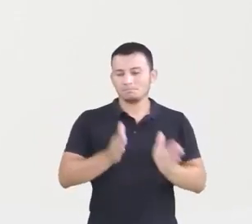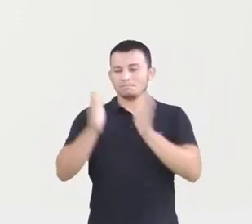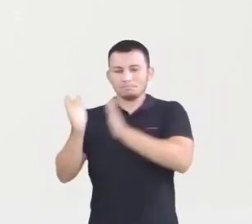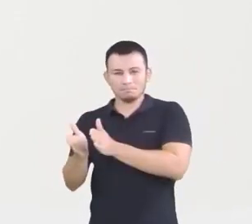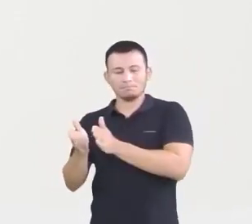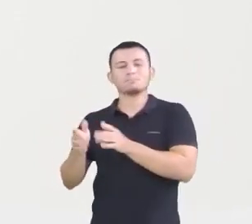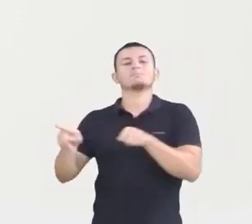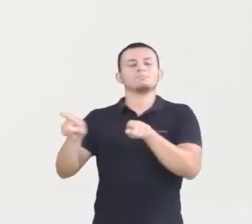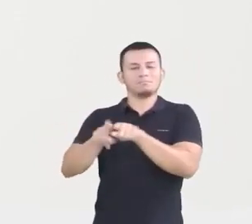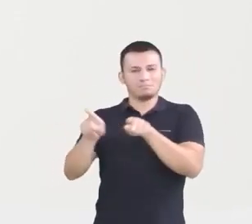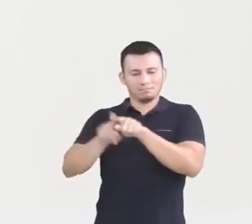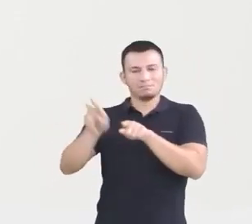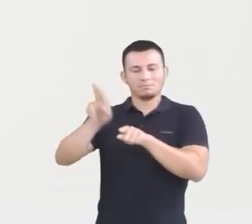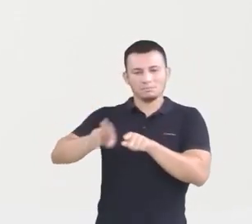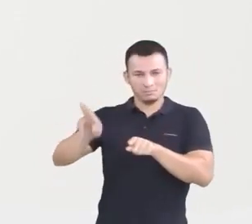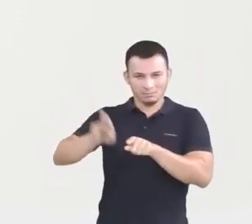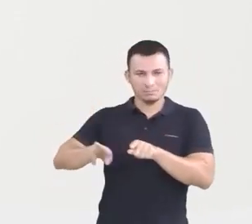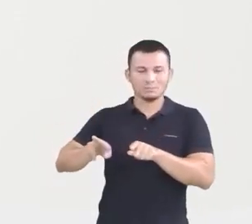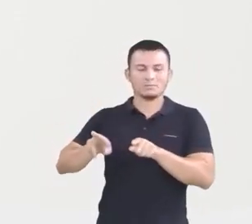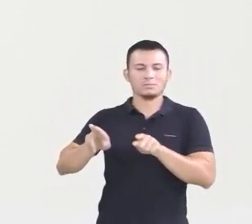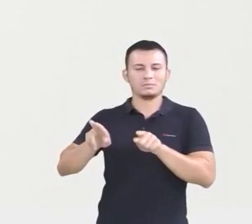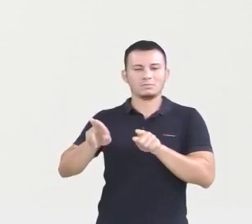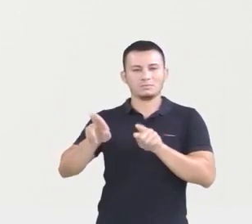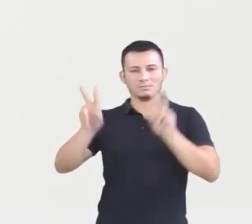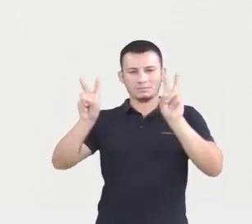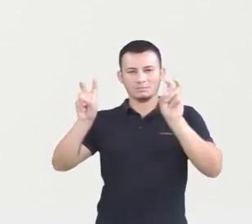ele repetiu o nome do livro.